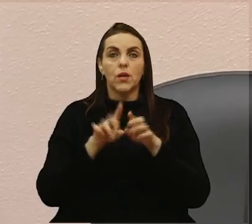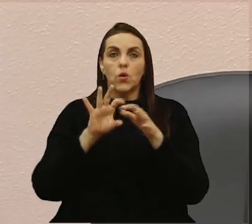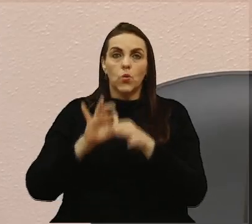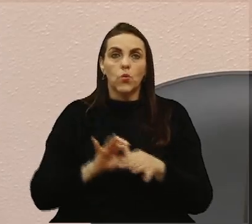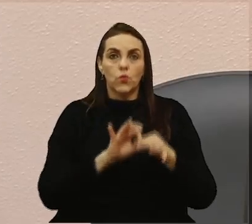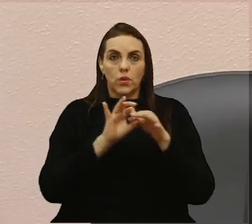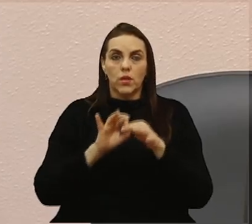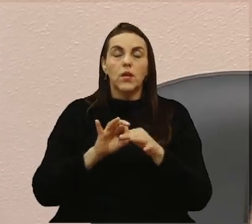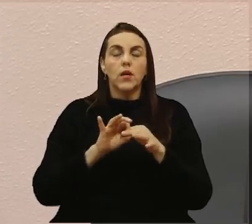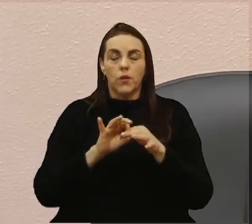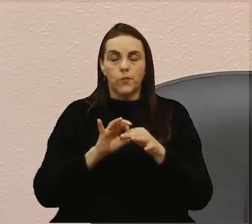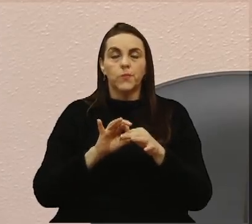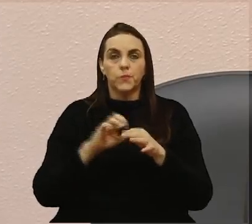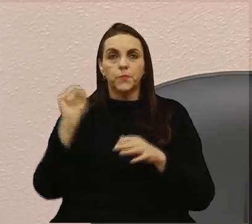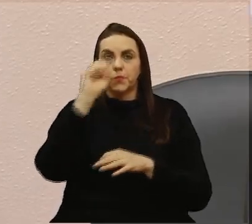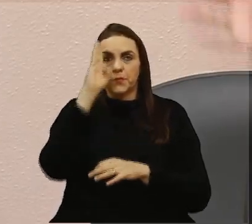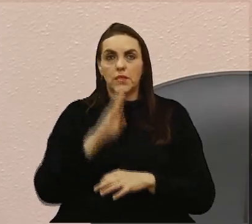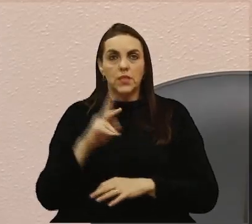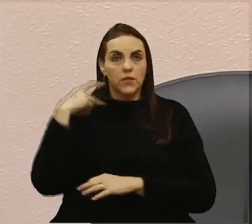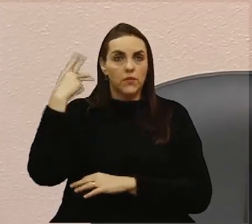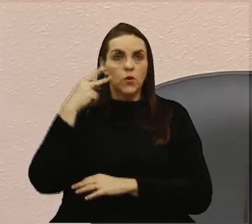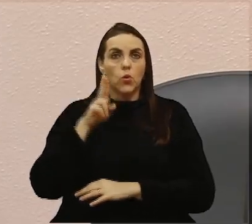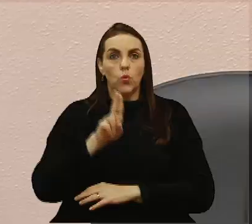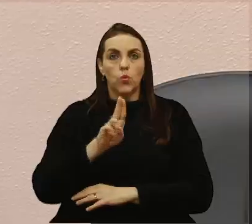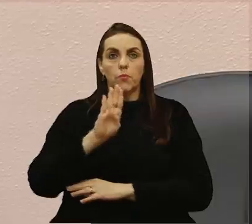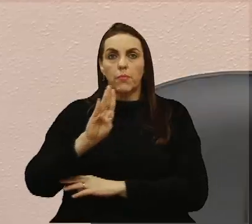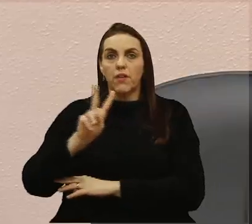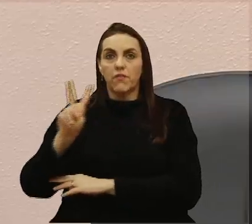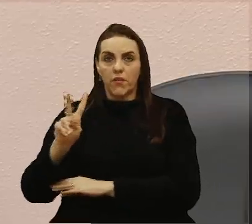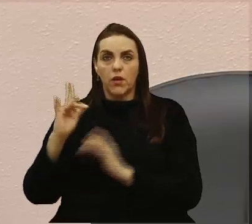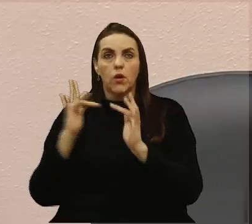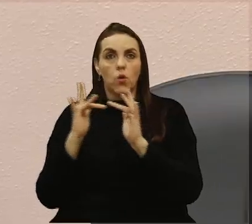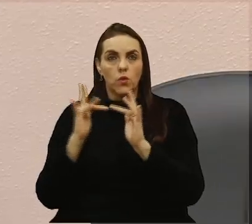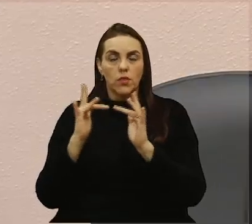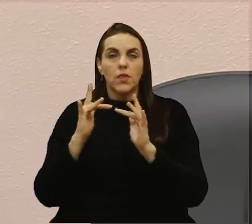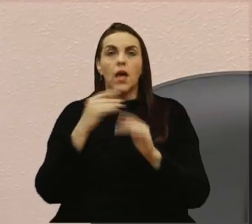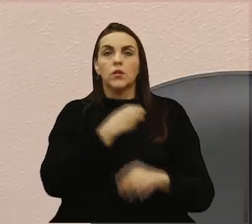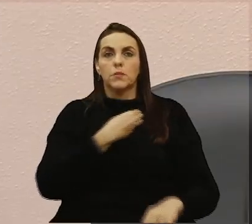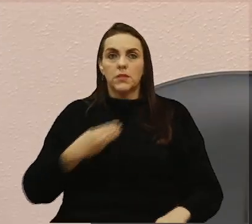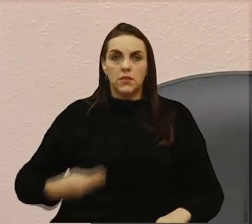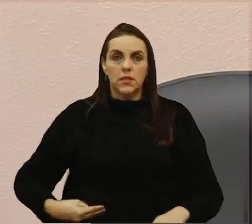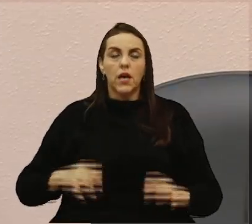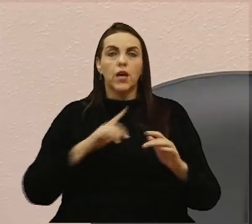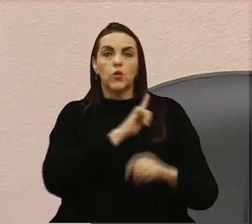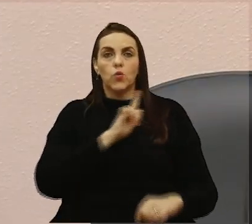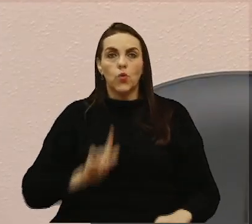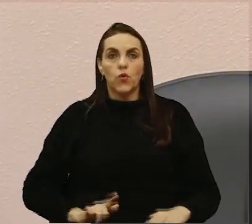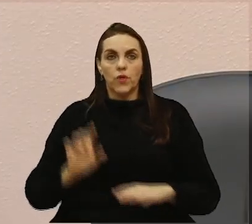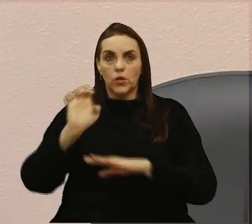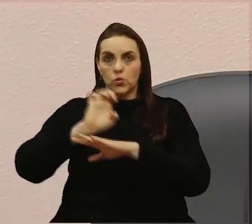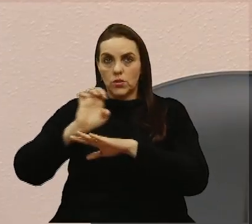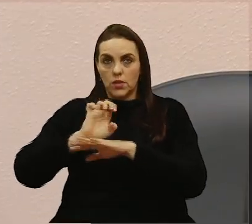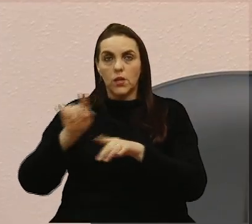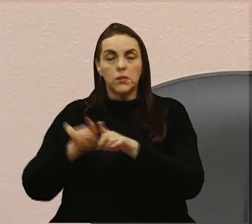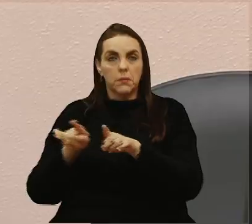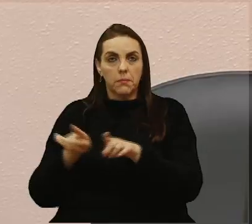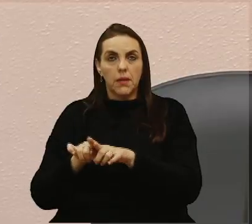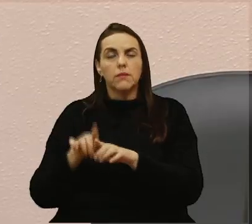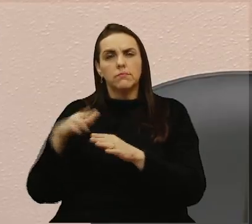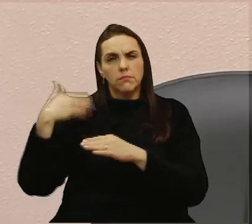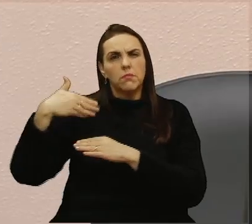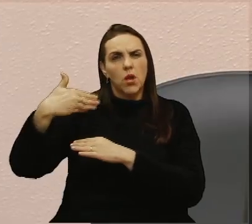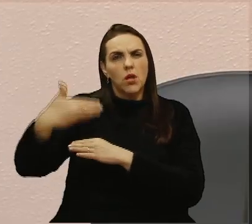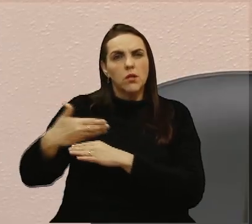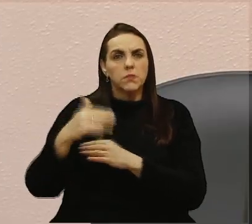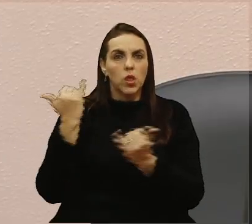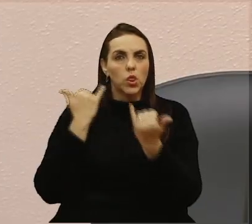UBV. Nós estamos já contatando com os ministérios, com o governo do estado. Logo mais teremos notícias